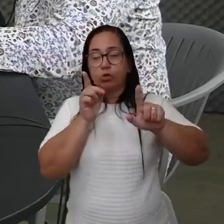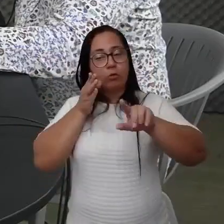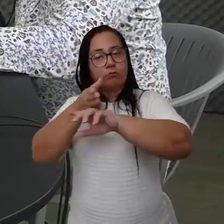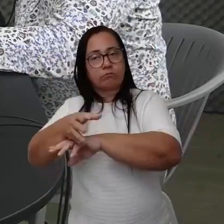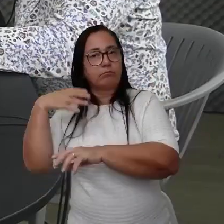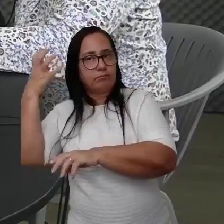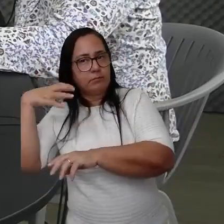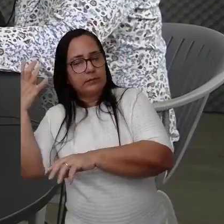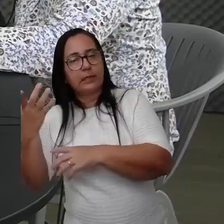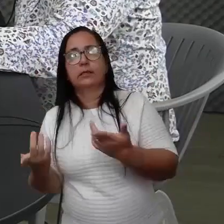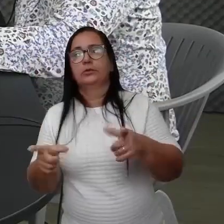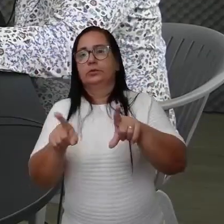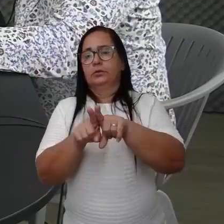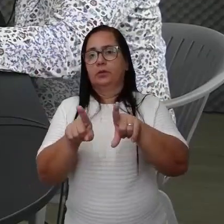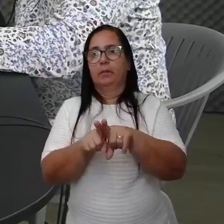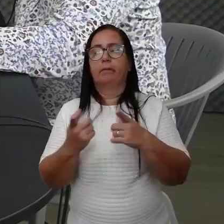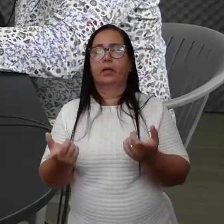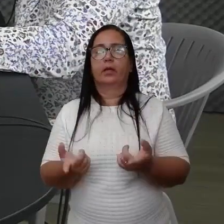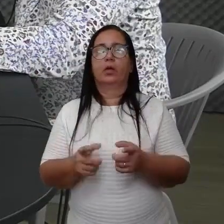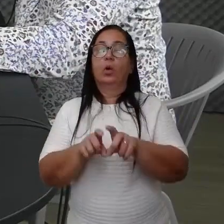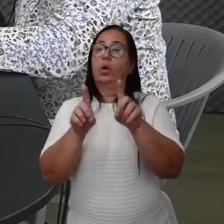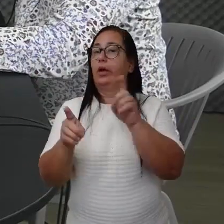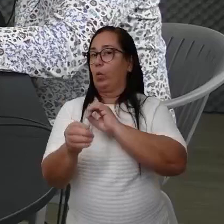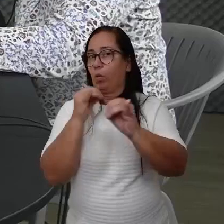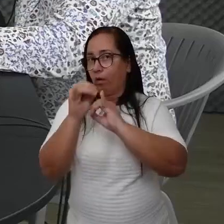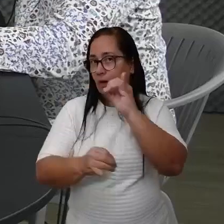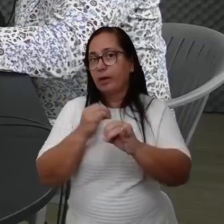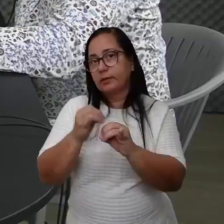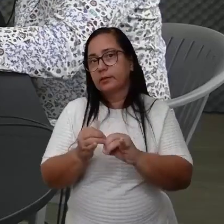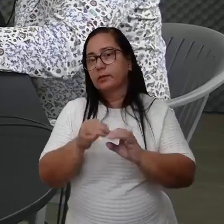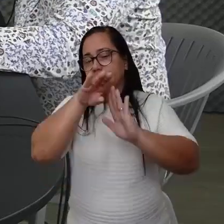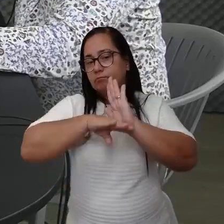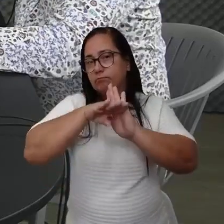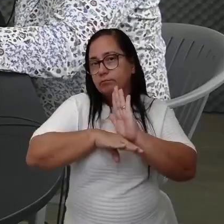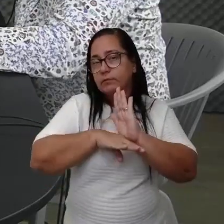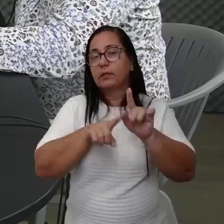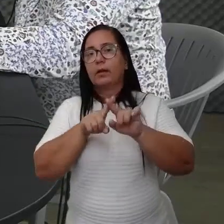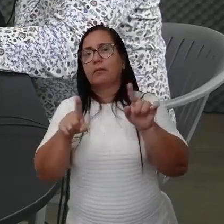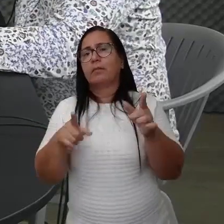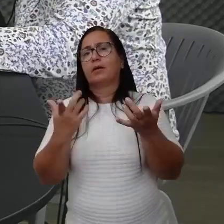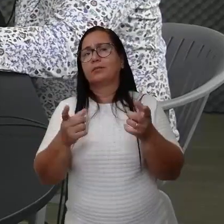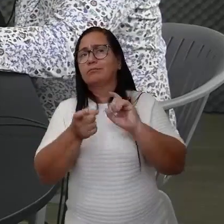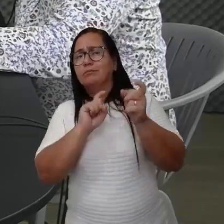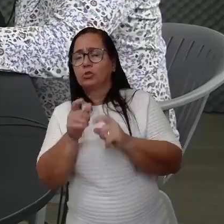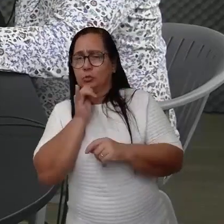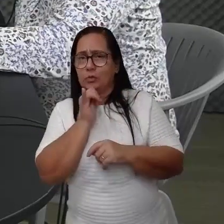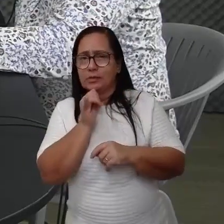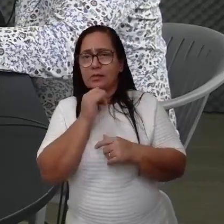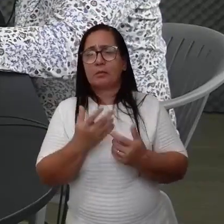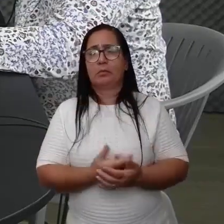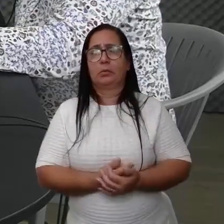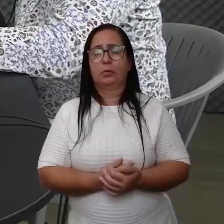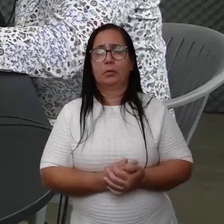rádio, fazia coluna online. Então, assim, levando para uma discussão de que, por exemplo, preocupa